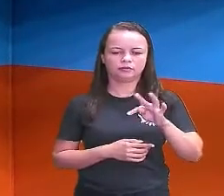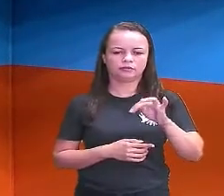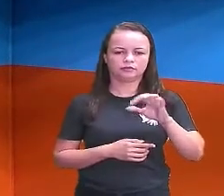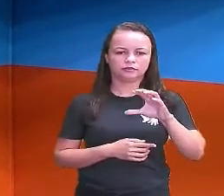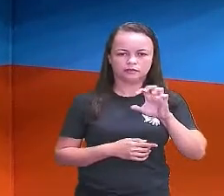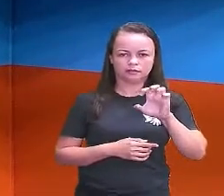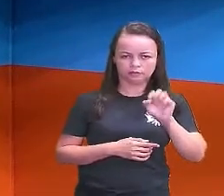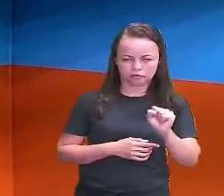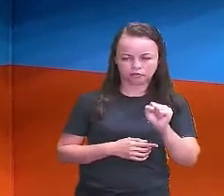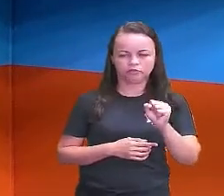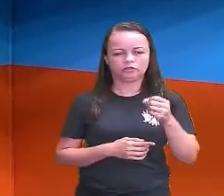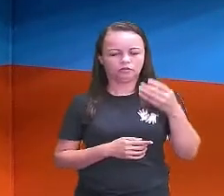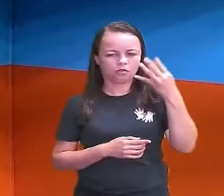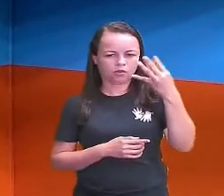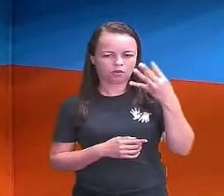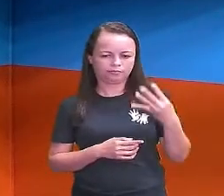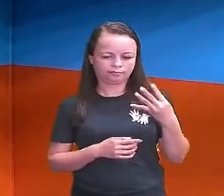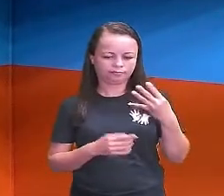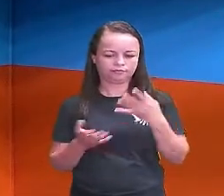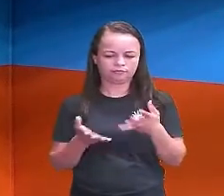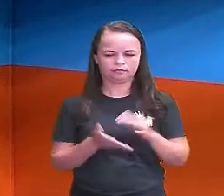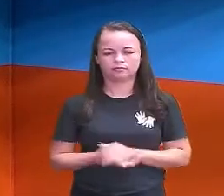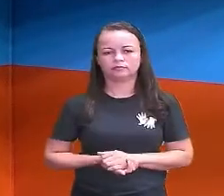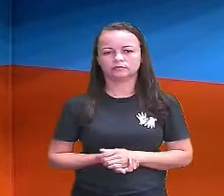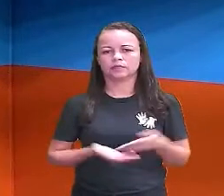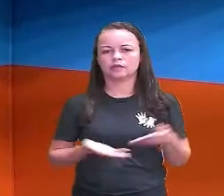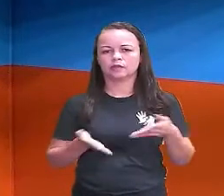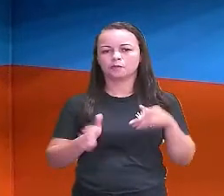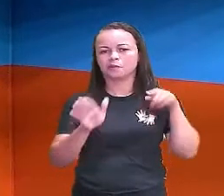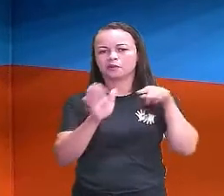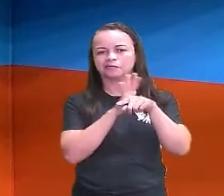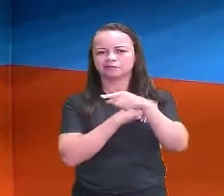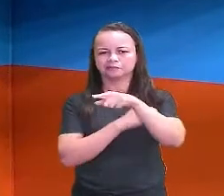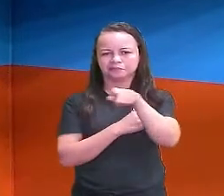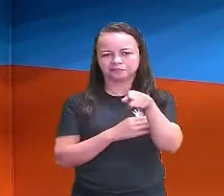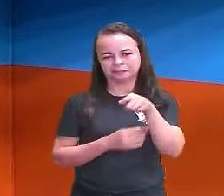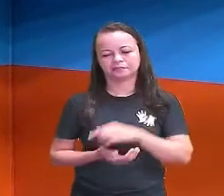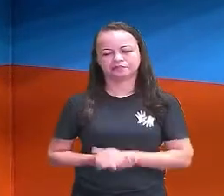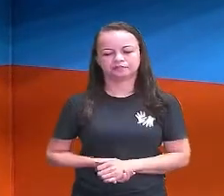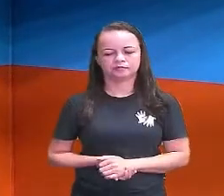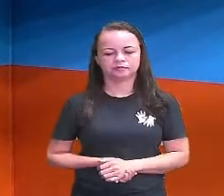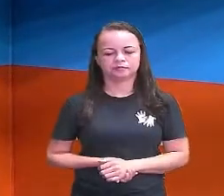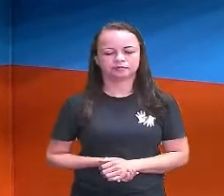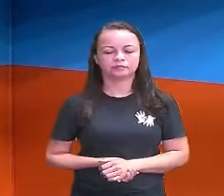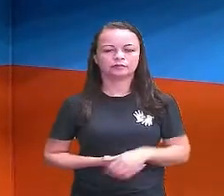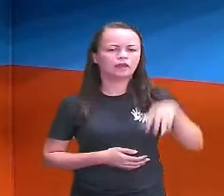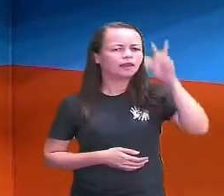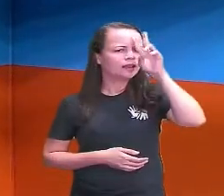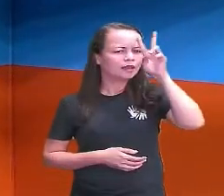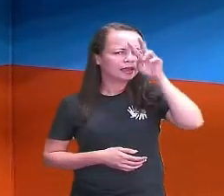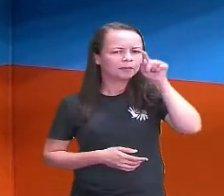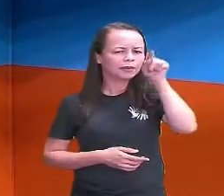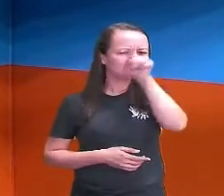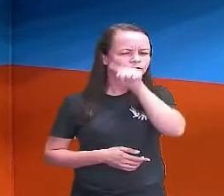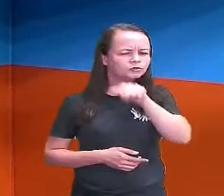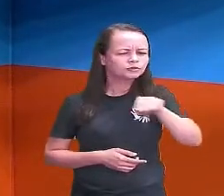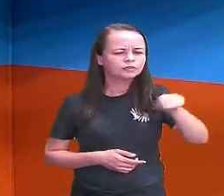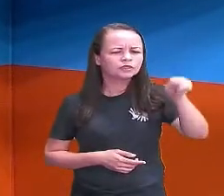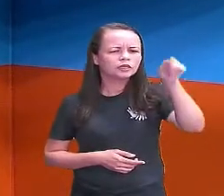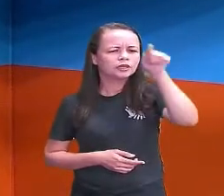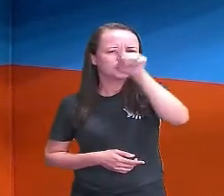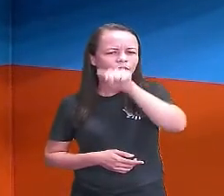vértices. Agora, eu quero fazer uma perguntinha para você. Lembra do círculo, né?